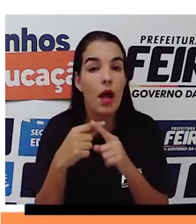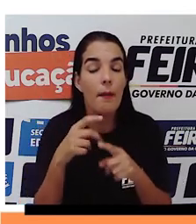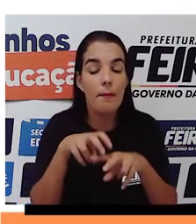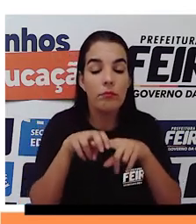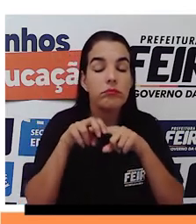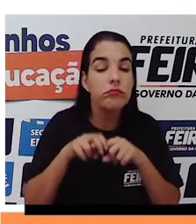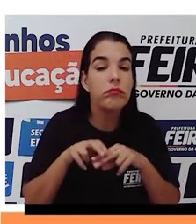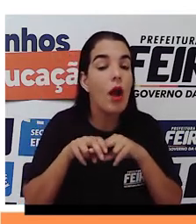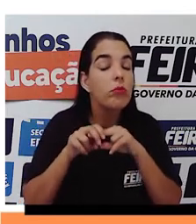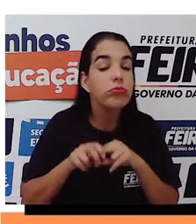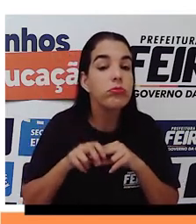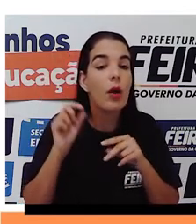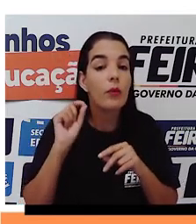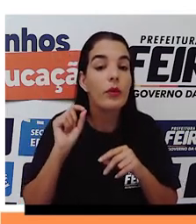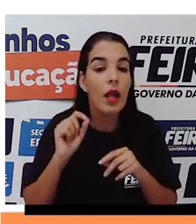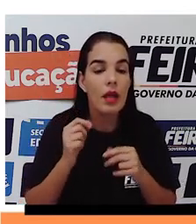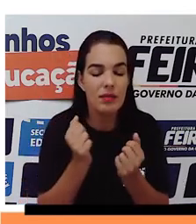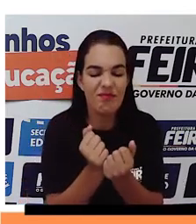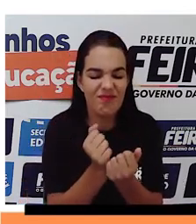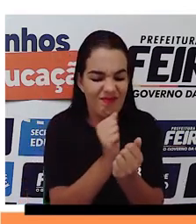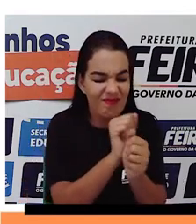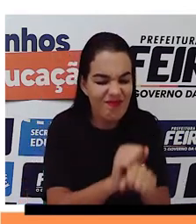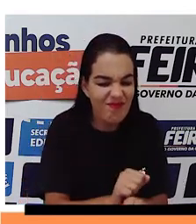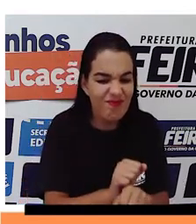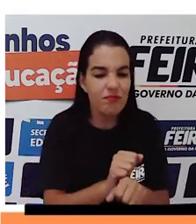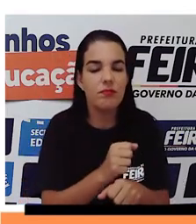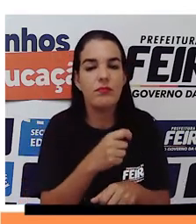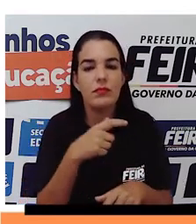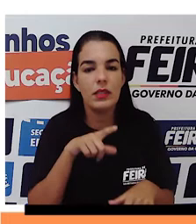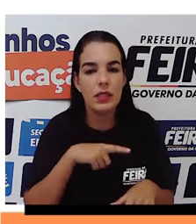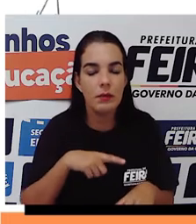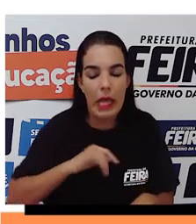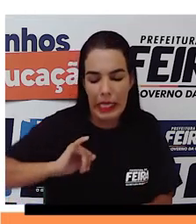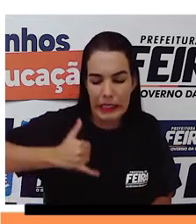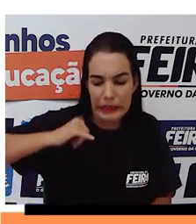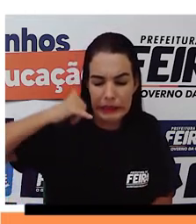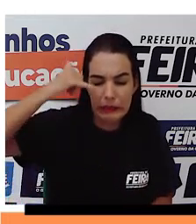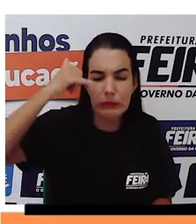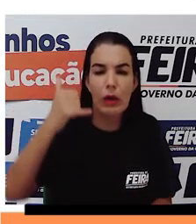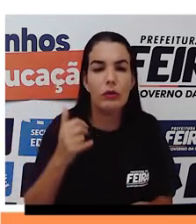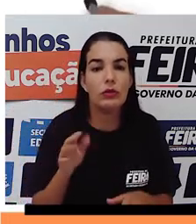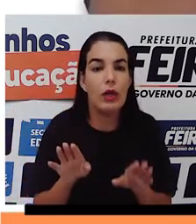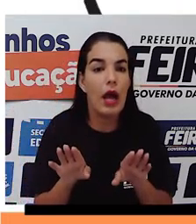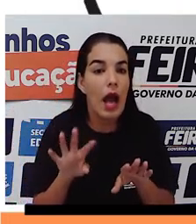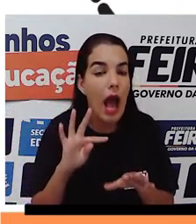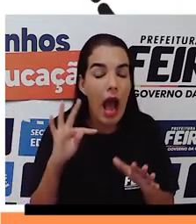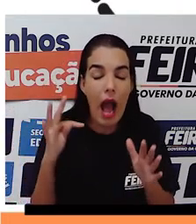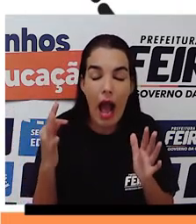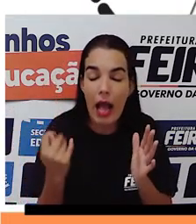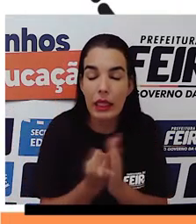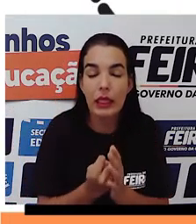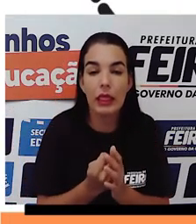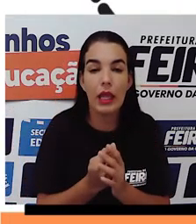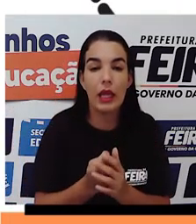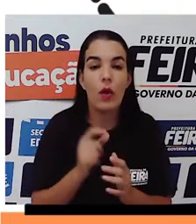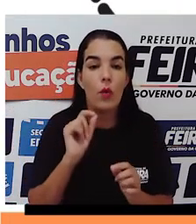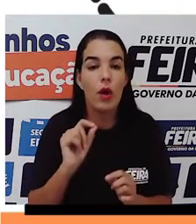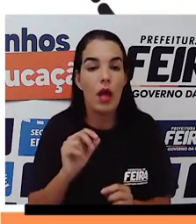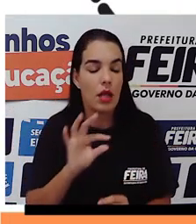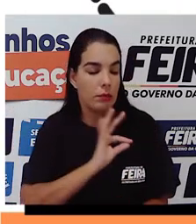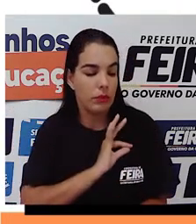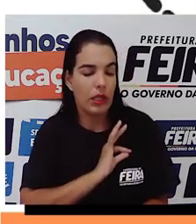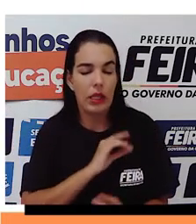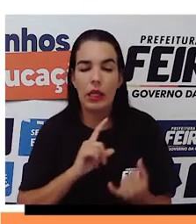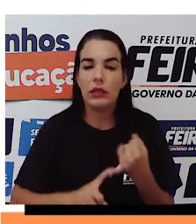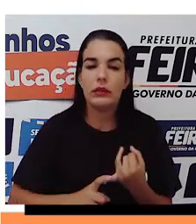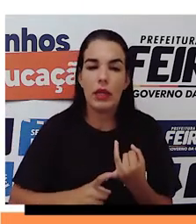exploração metropolitana e a cobrança de altos impostos. Vários setores sociais participaram da revolta, que tinham